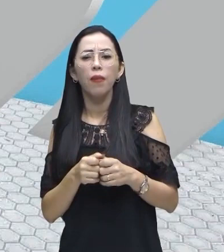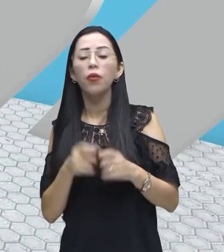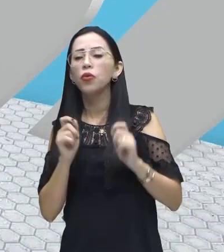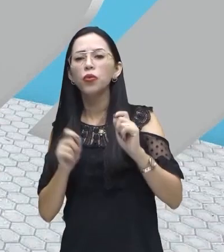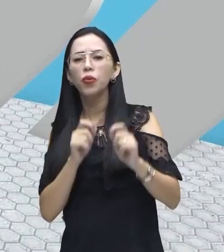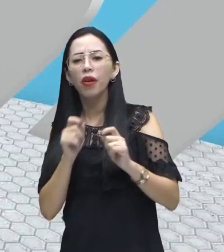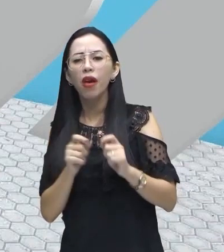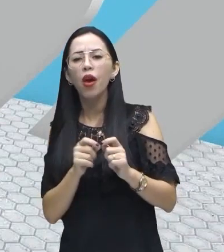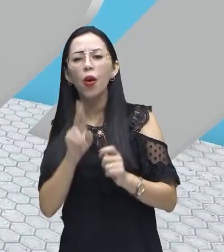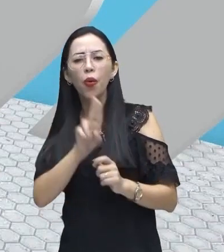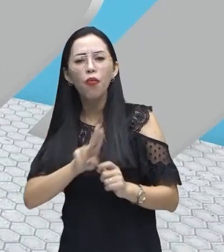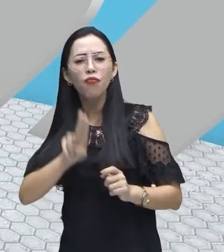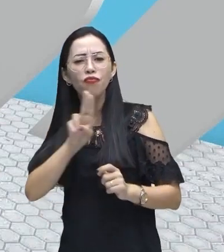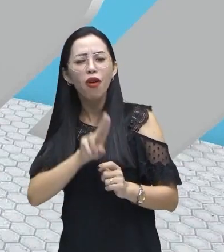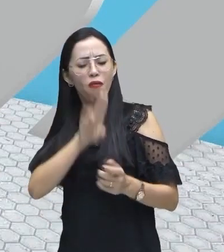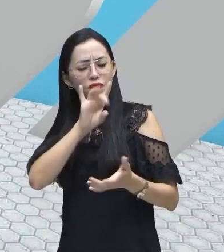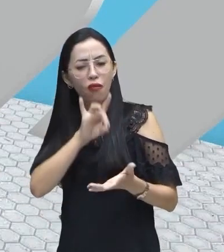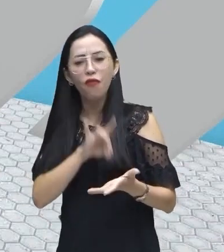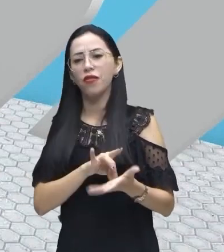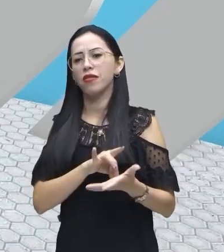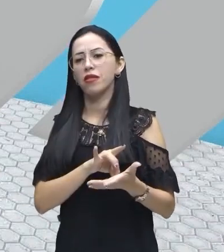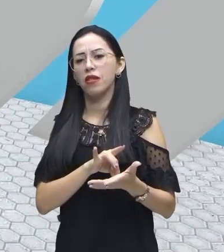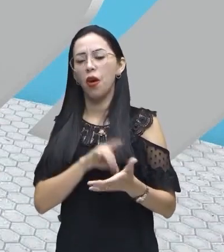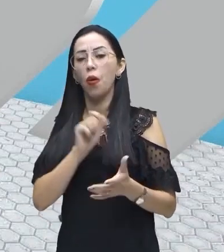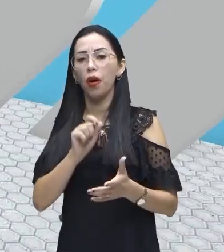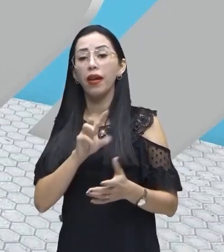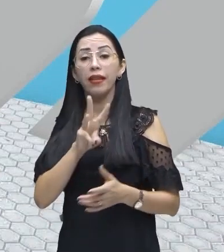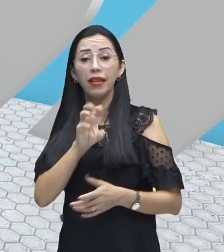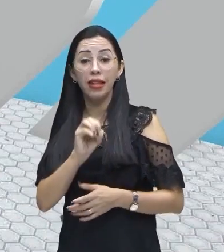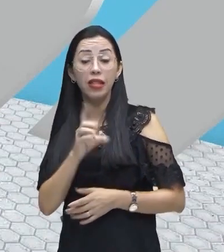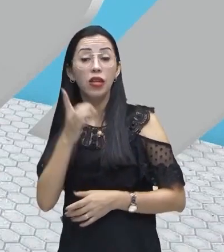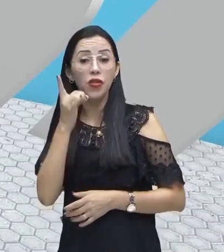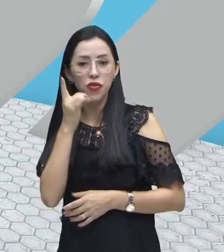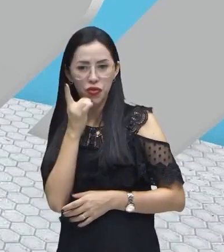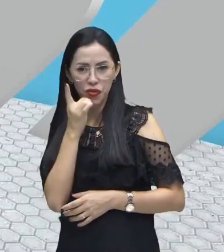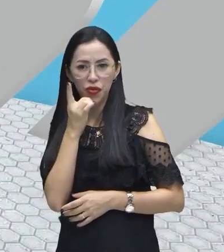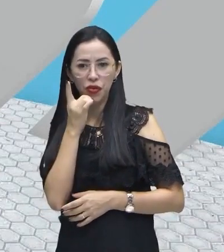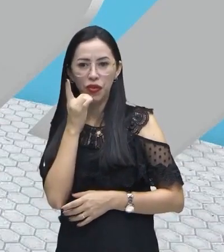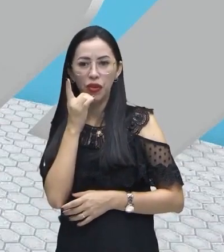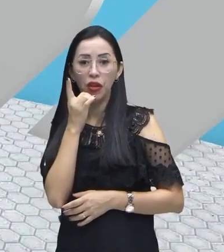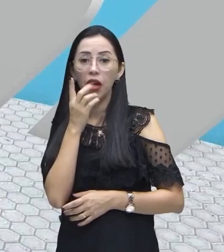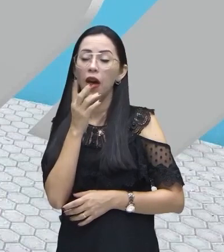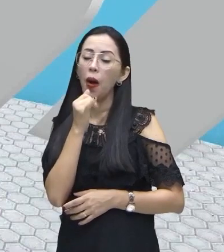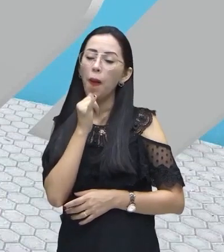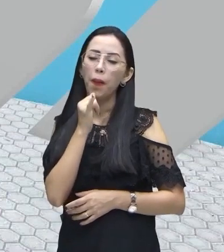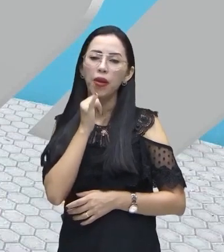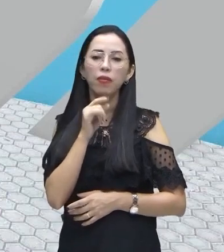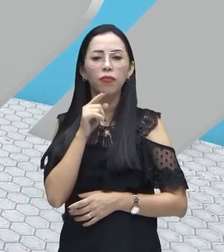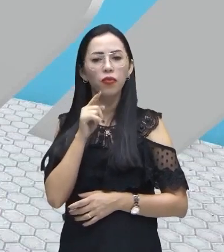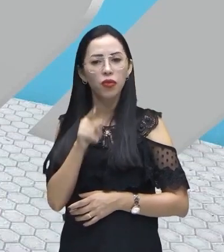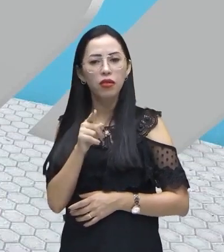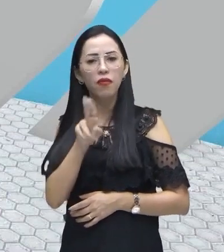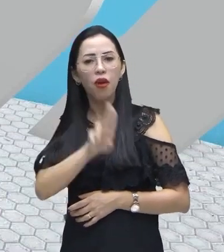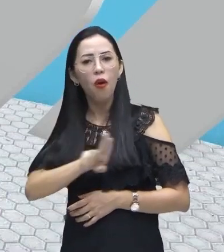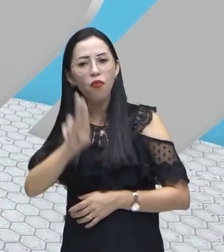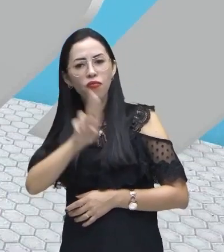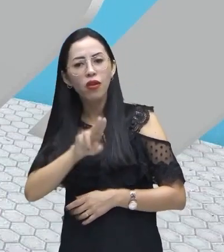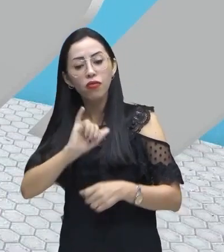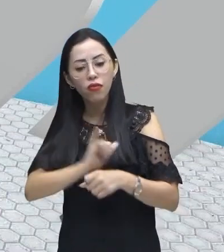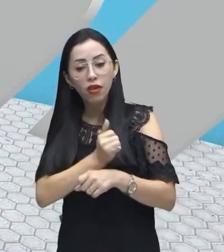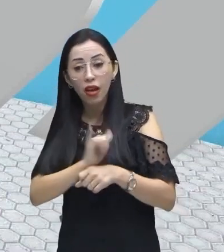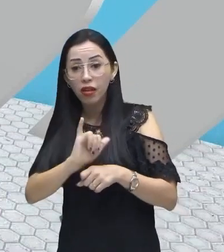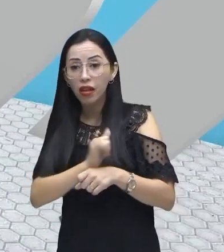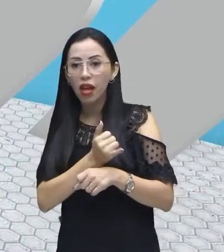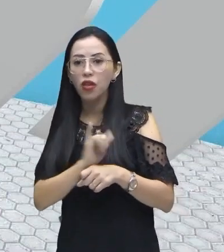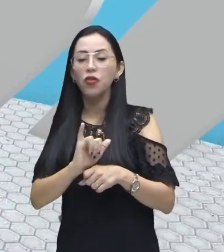tem o equivalente a 30 dias. E você vai usar isso na hora de fazer cálculos que envolvam conversões de medida de tempo. Então,